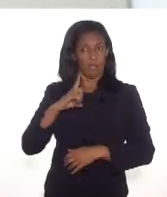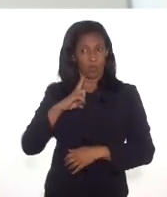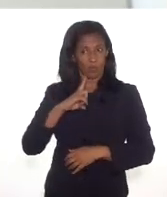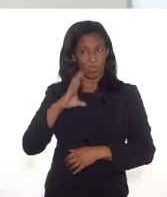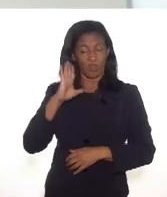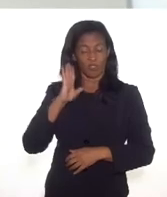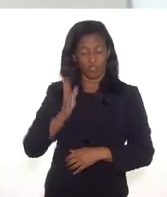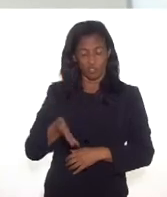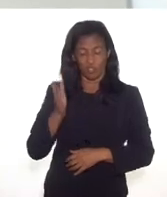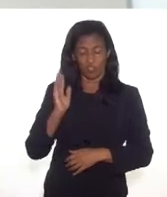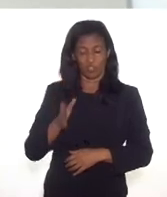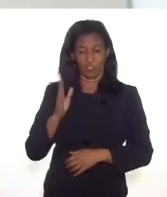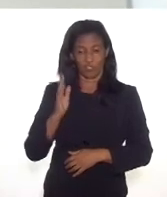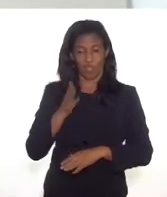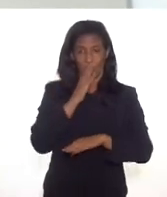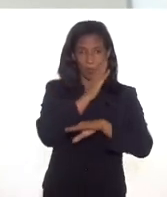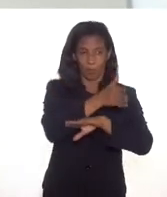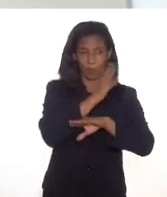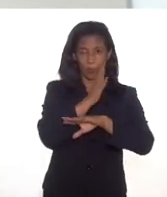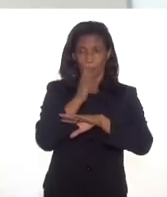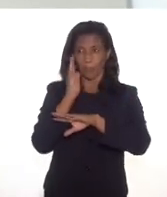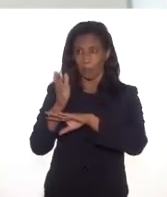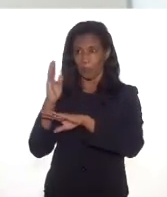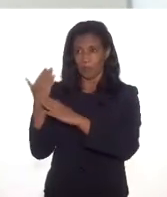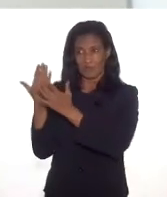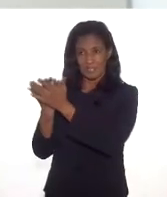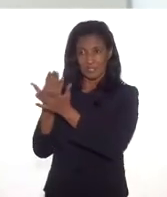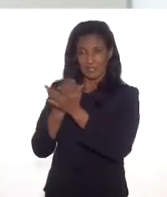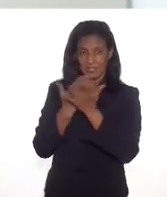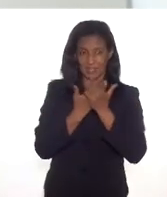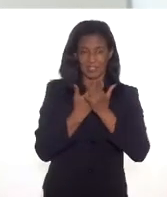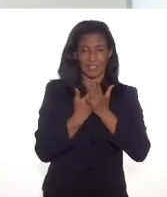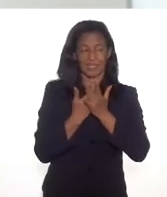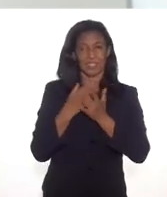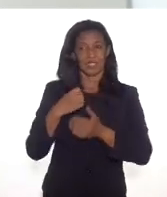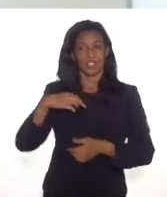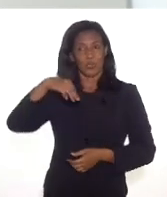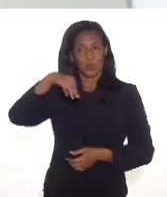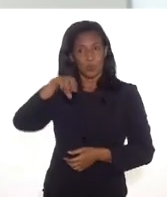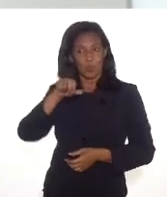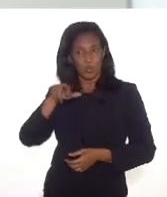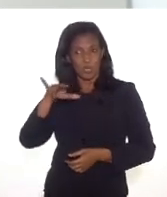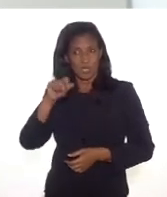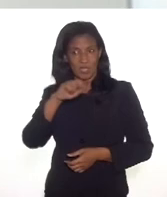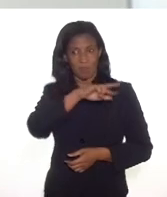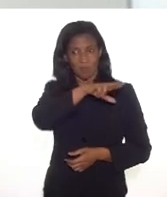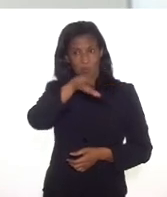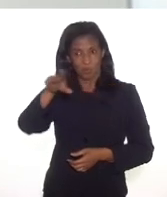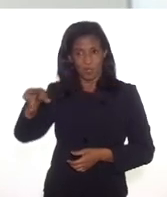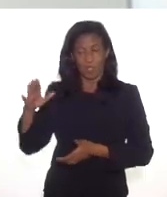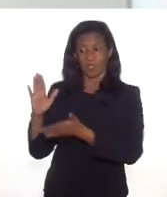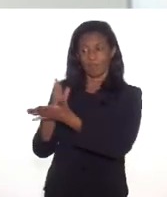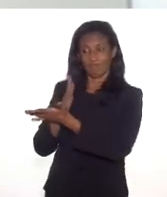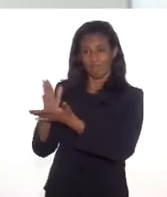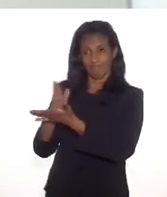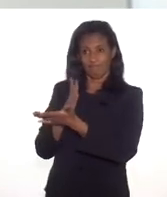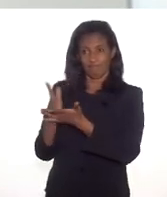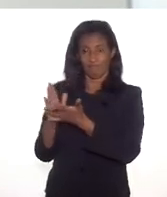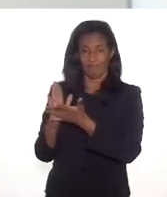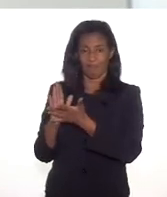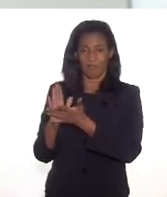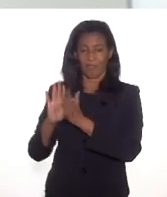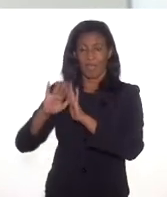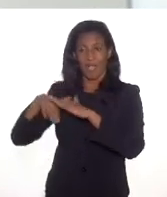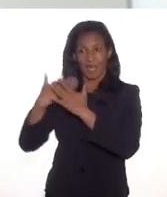visitar diversas unidades escolares, de redes municipais diferentes, inclusive, é que, na maioria dos casos, as escolas